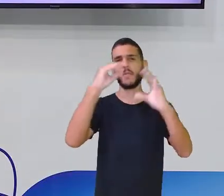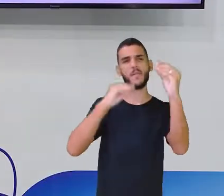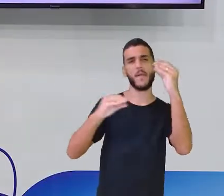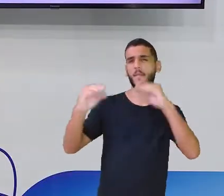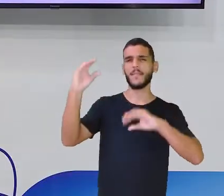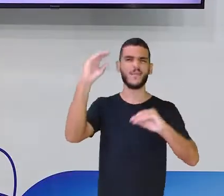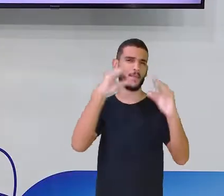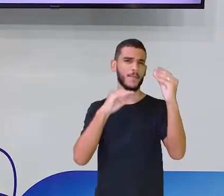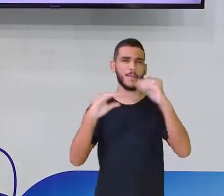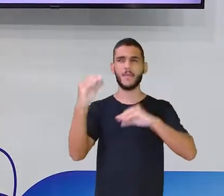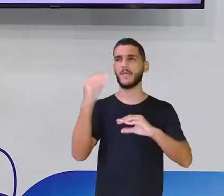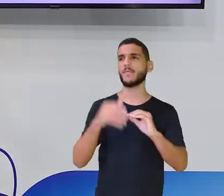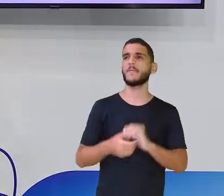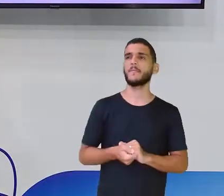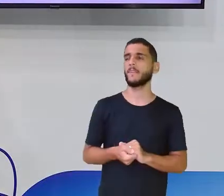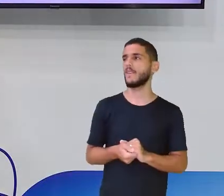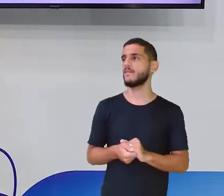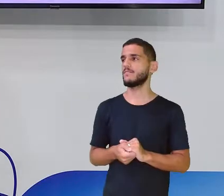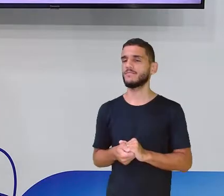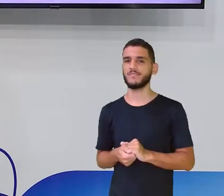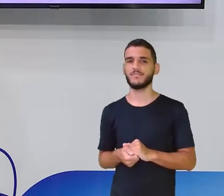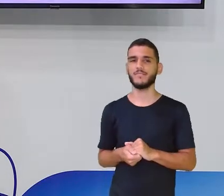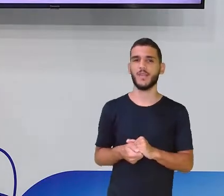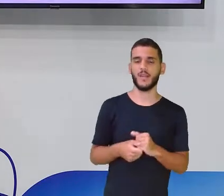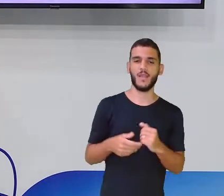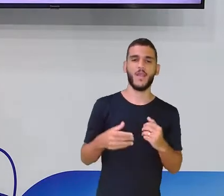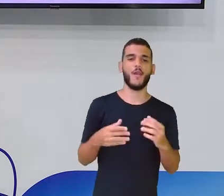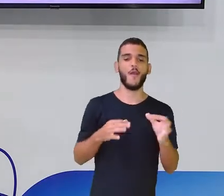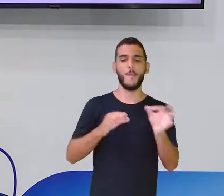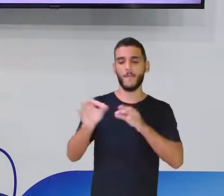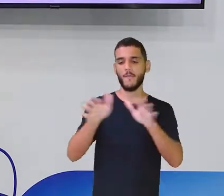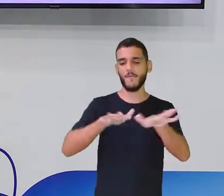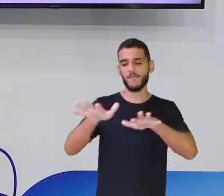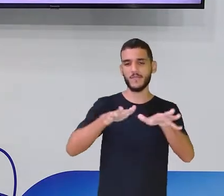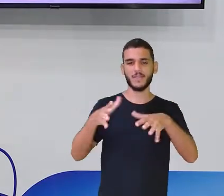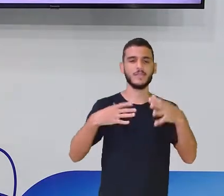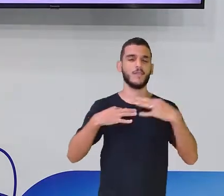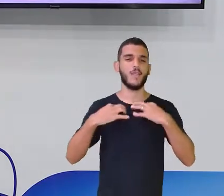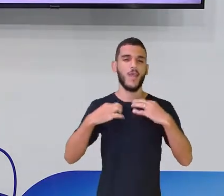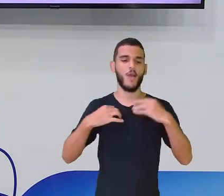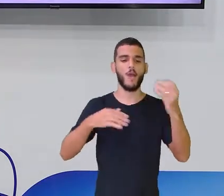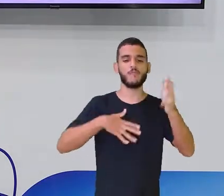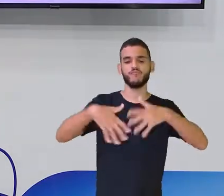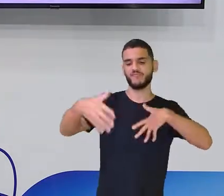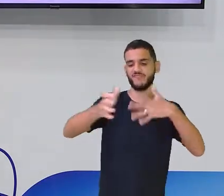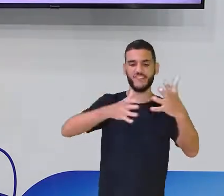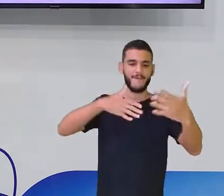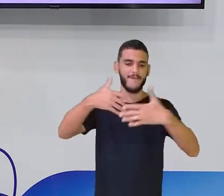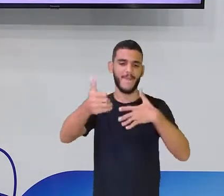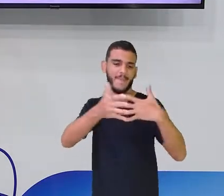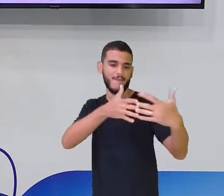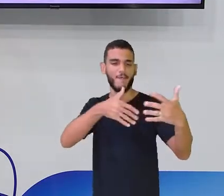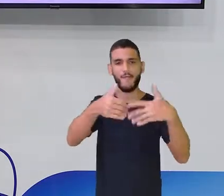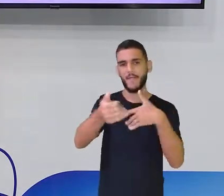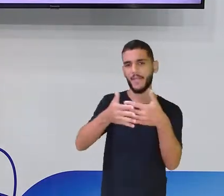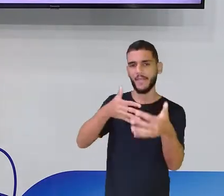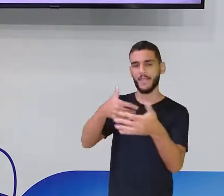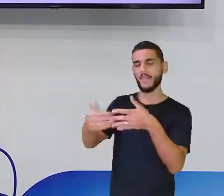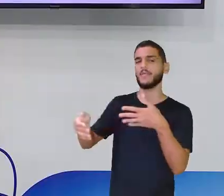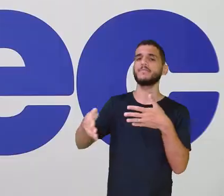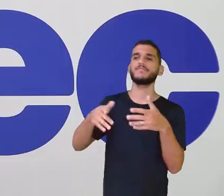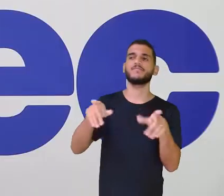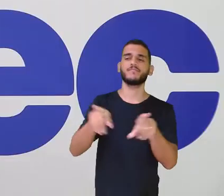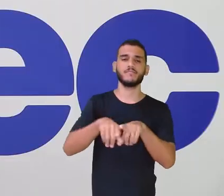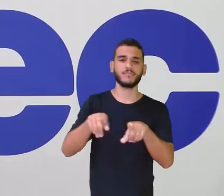né? O farfalhar. O farfalhar da roupa que está tocando, Da roupa, isso. Isso, se movendo, O caminhar, né?